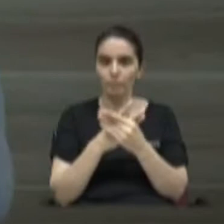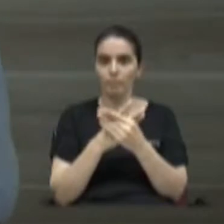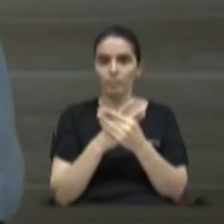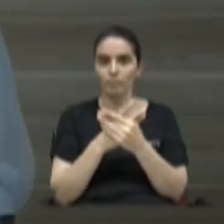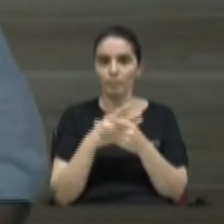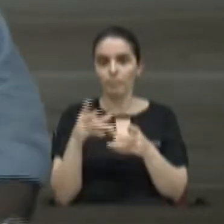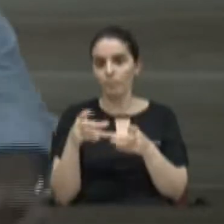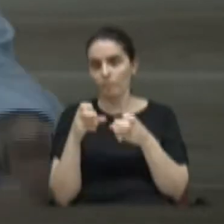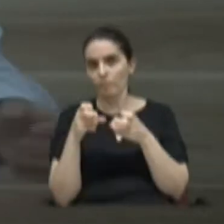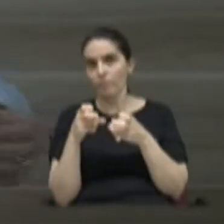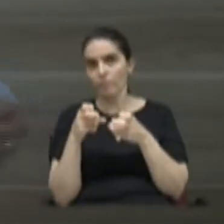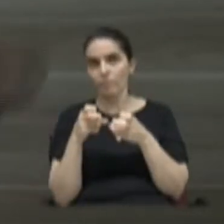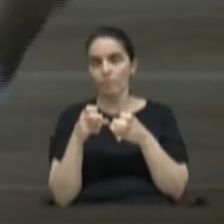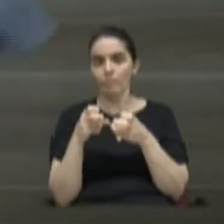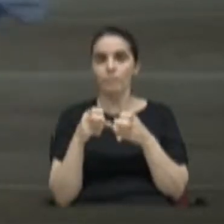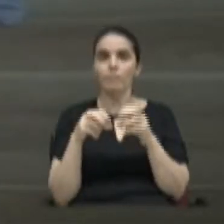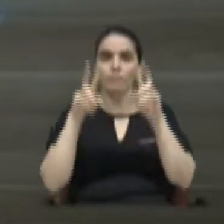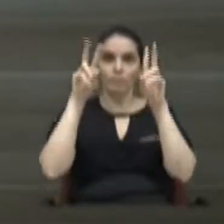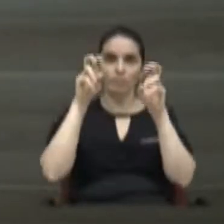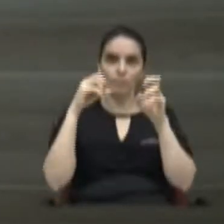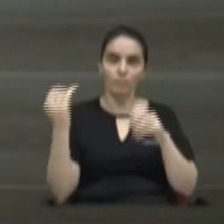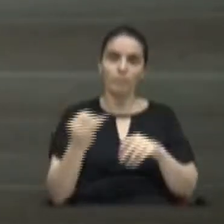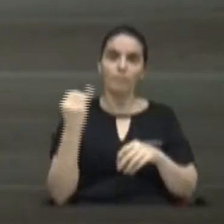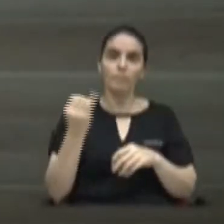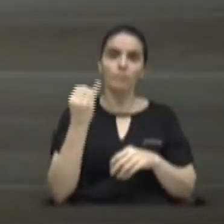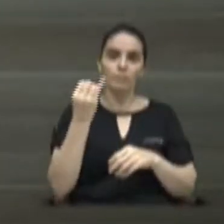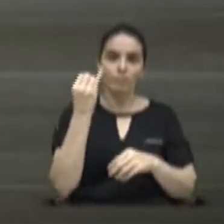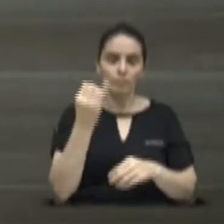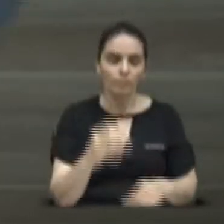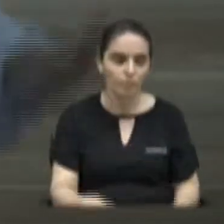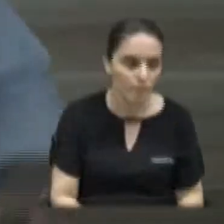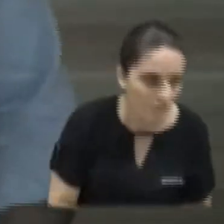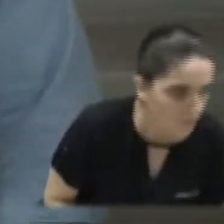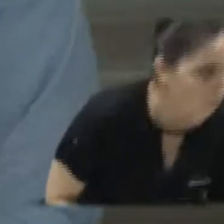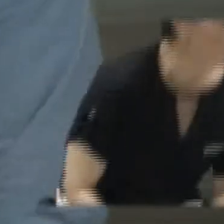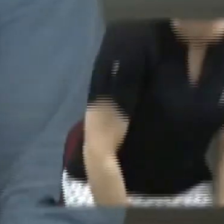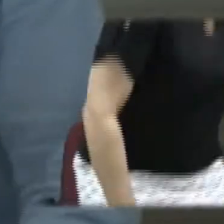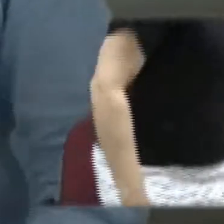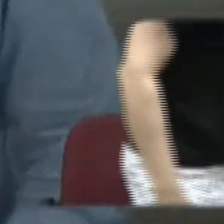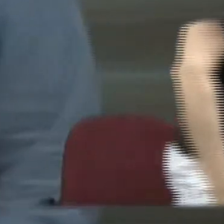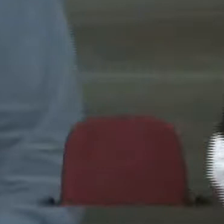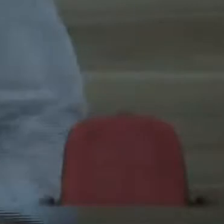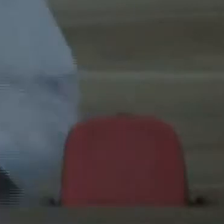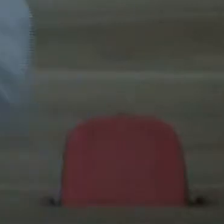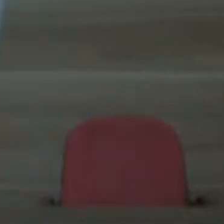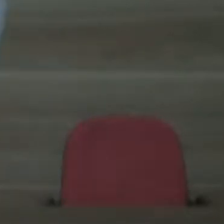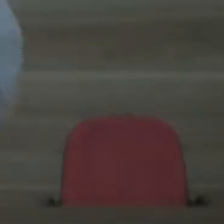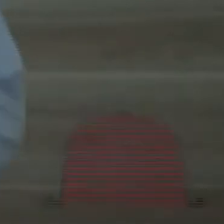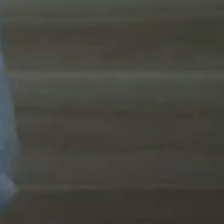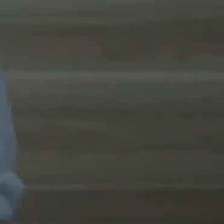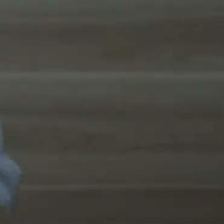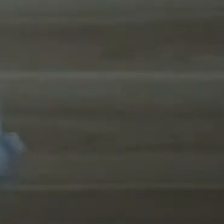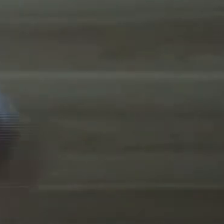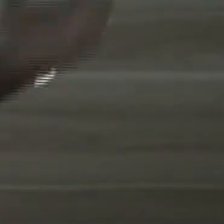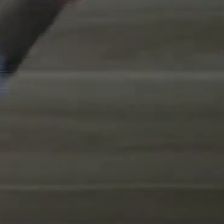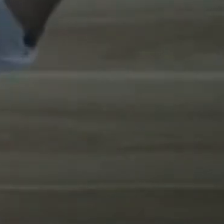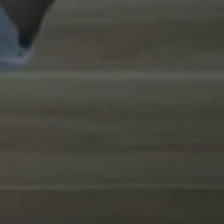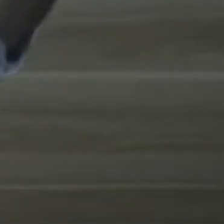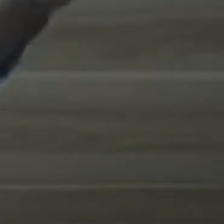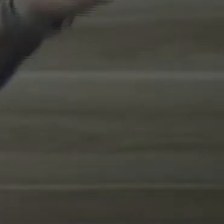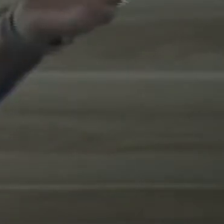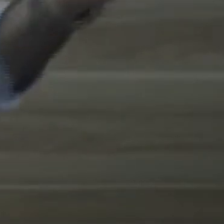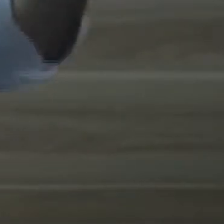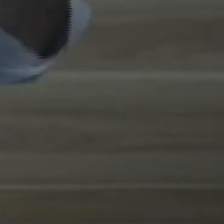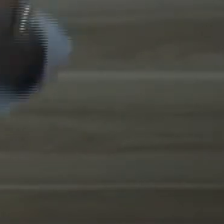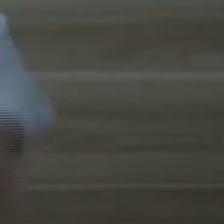tem participado, né, de assuntos importantes como, né, defender a BRK, e também não consegue, mas fazer